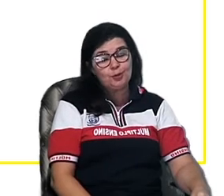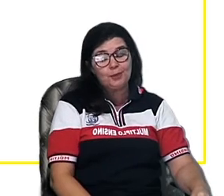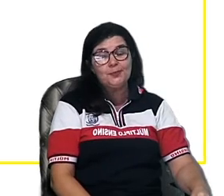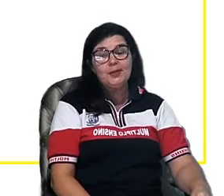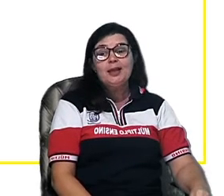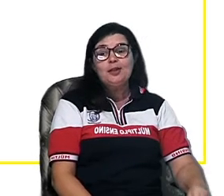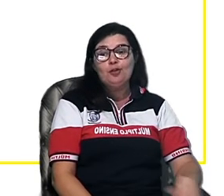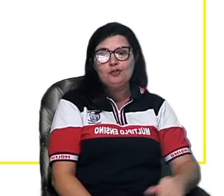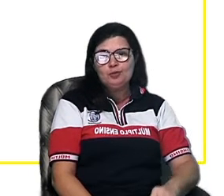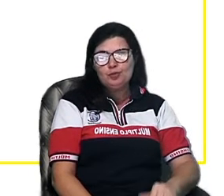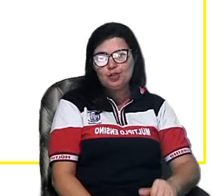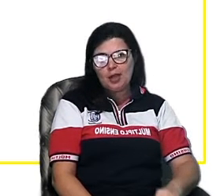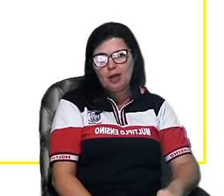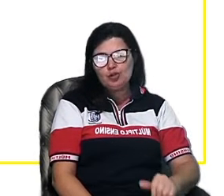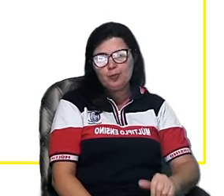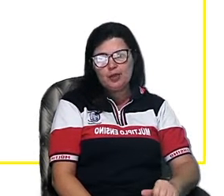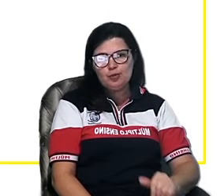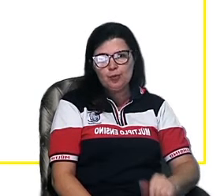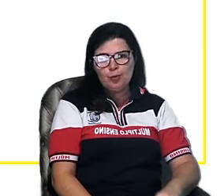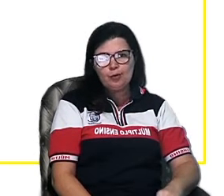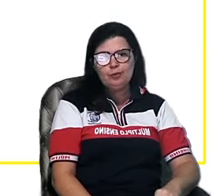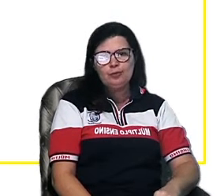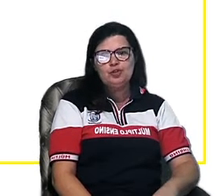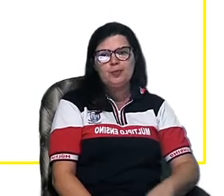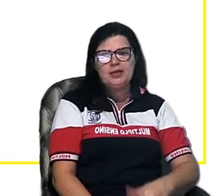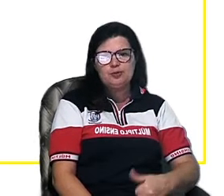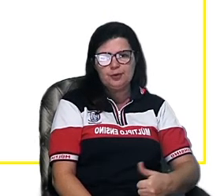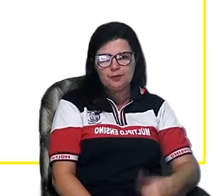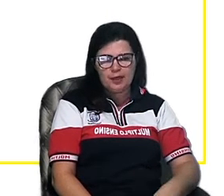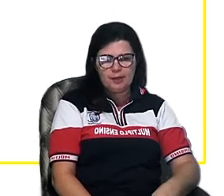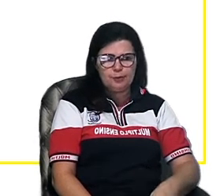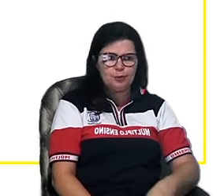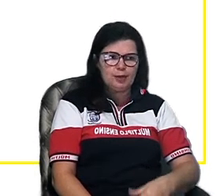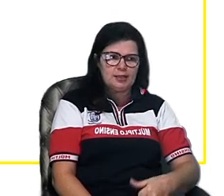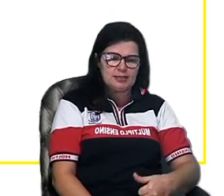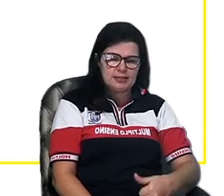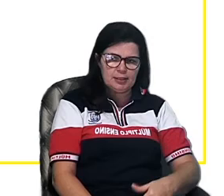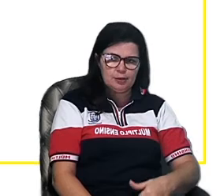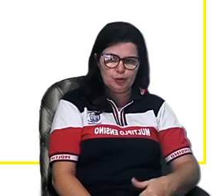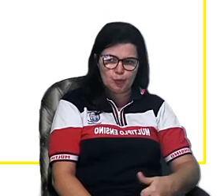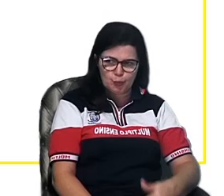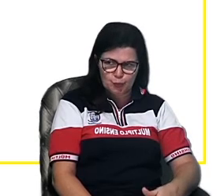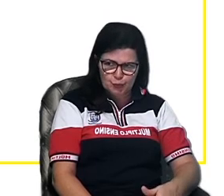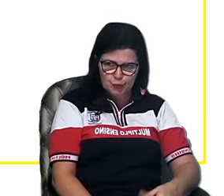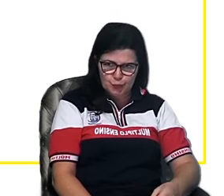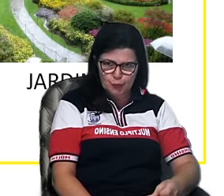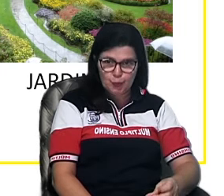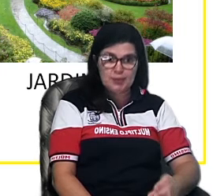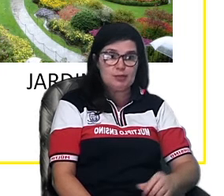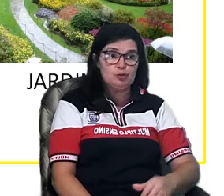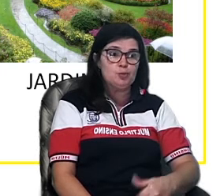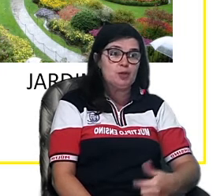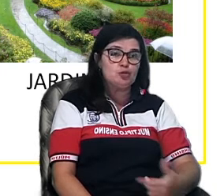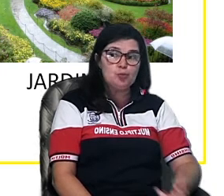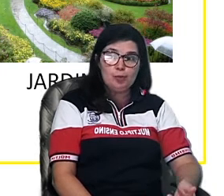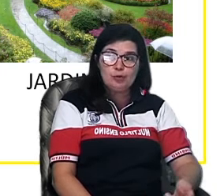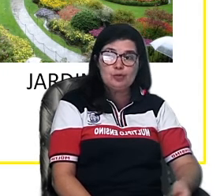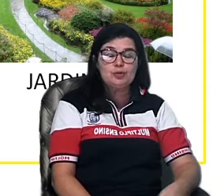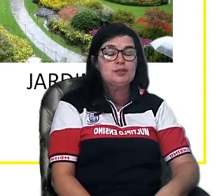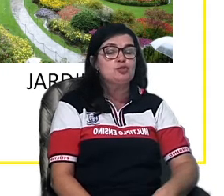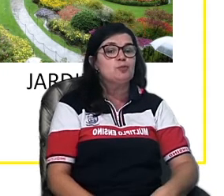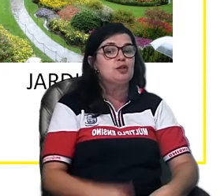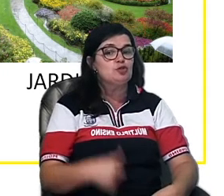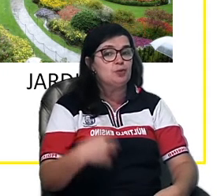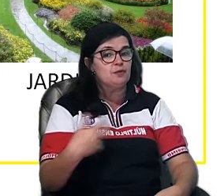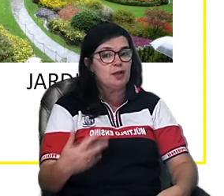a ver com história. Nós vamos buscar o espaço público, o espaço privado e o lazer de todos. O que são espaços